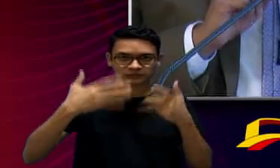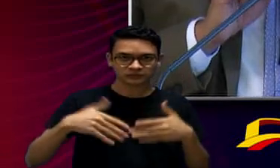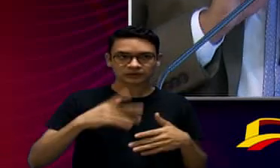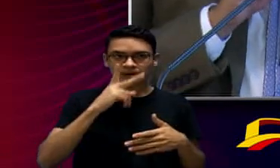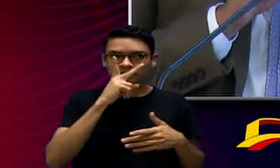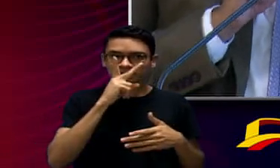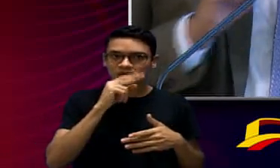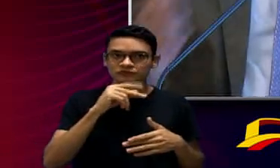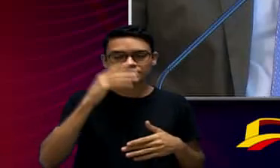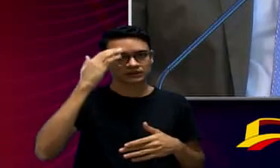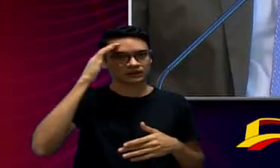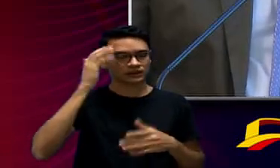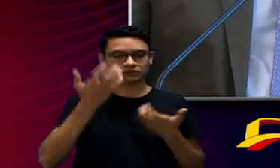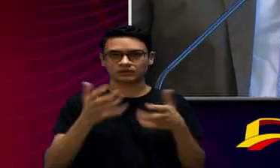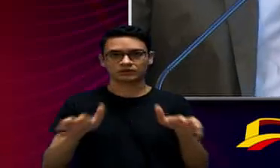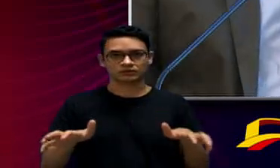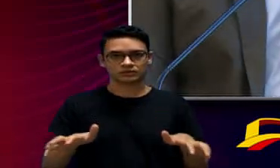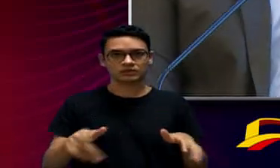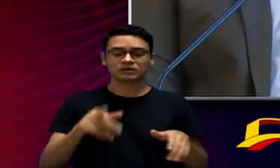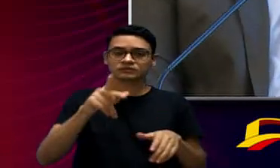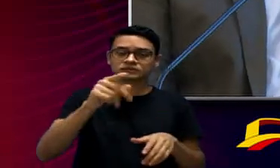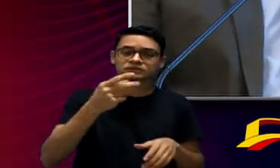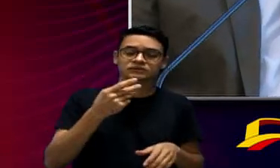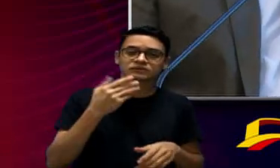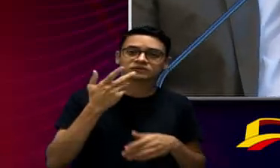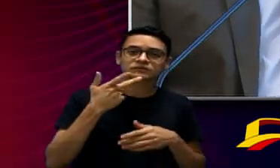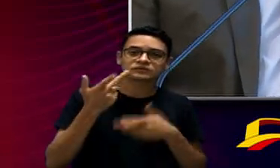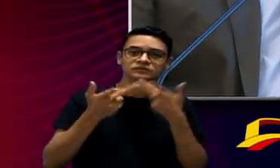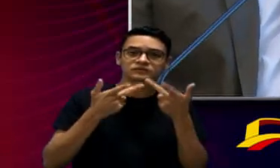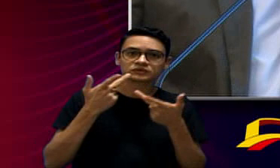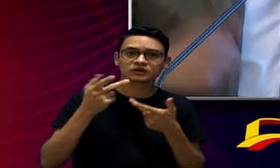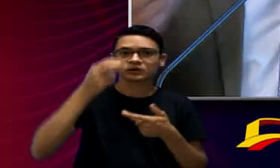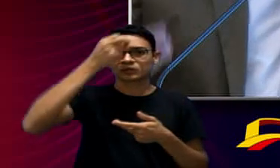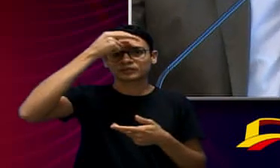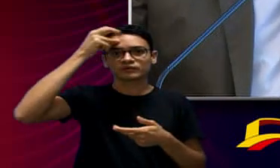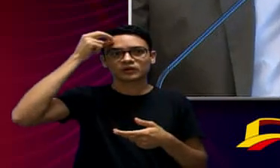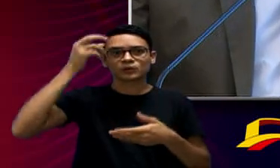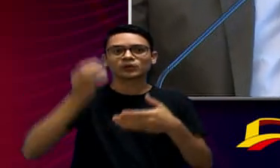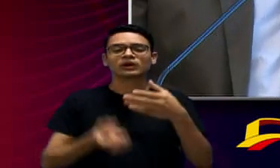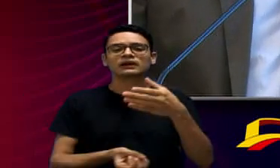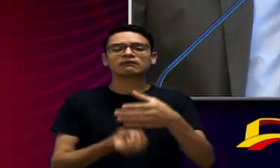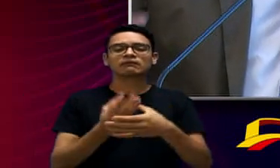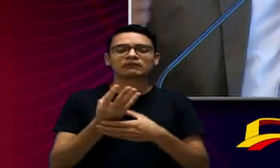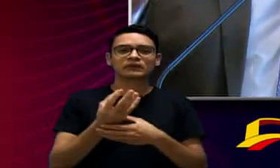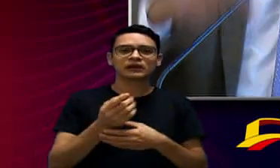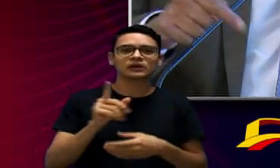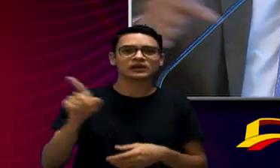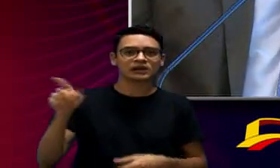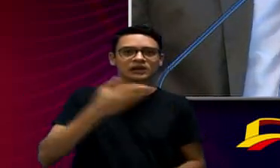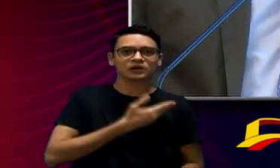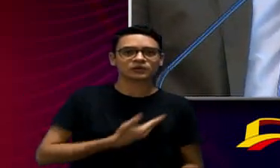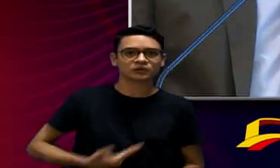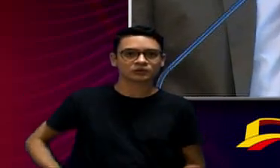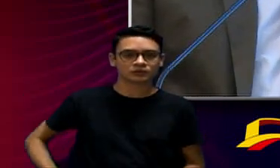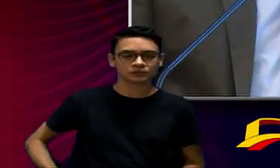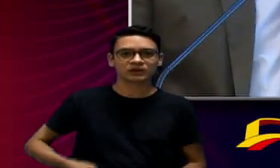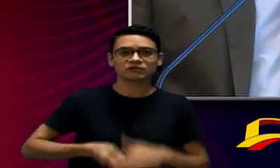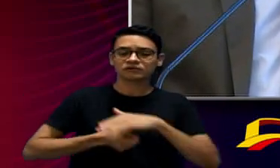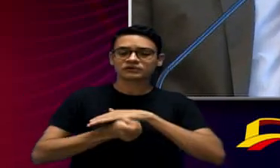senhor parece que o senhor não quer entender. Não, né? Mas a vereadora está falando que as prefeituras estão criando gastos. O governo estadual se isenta. É investimento